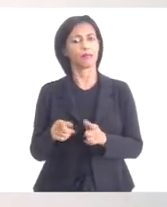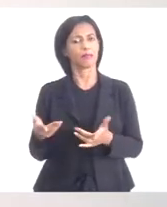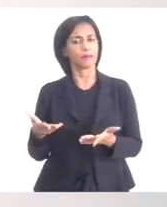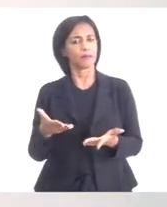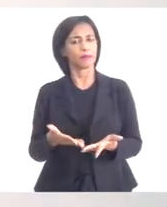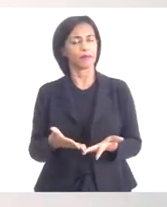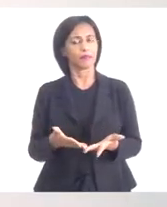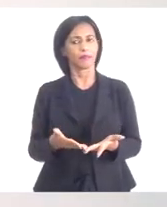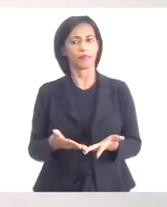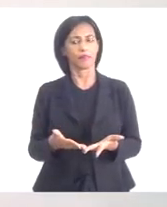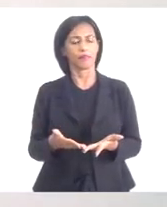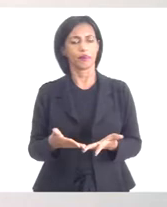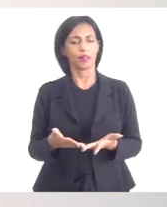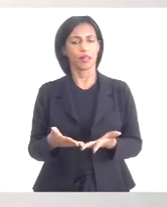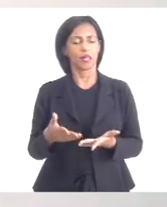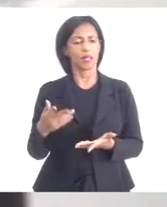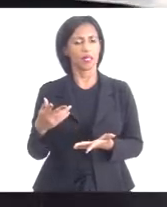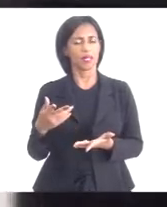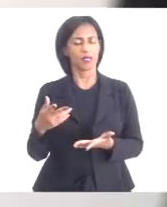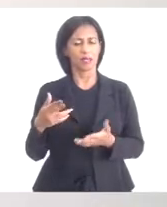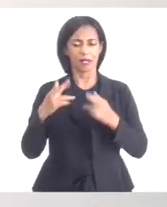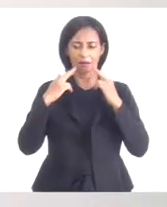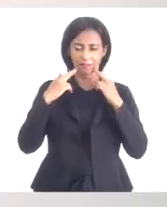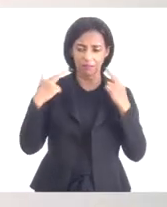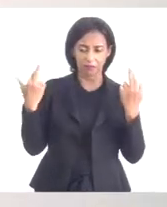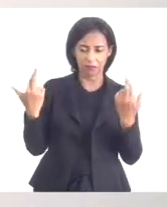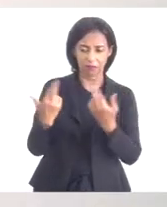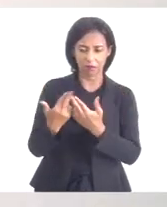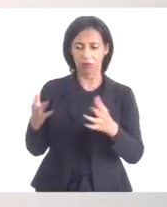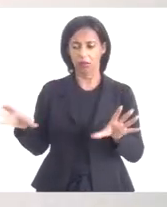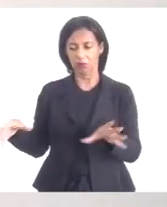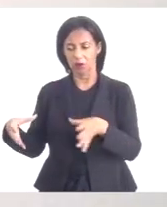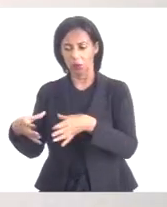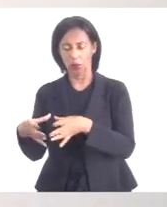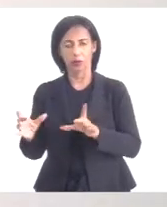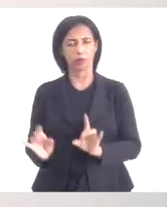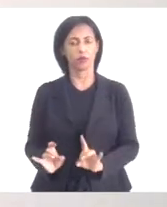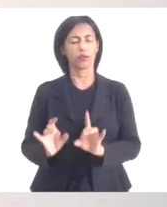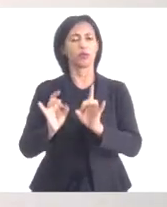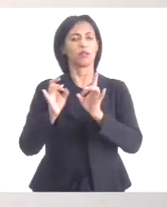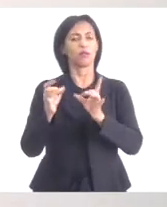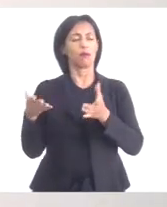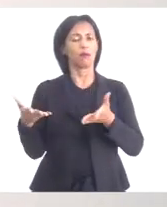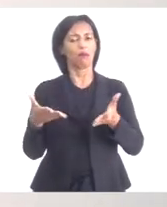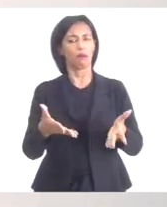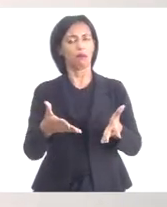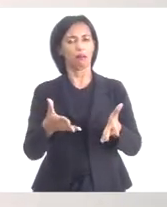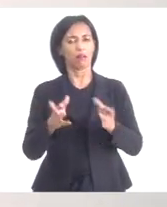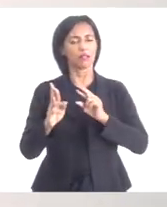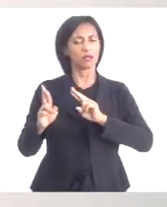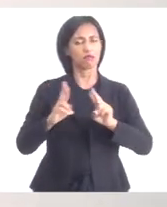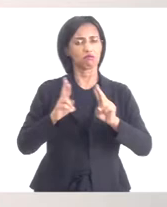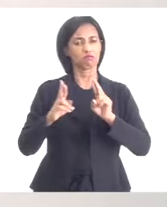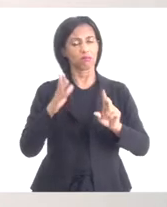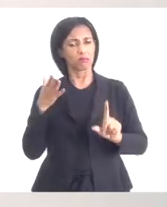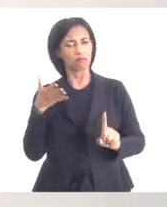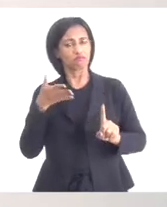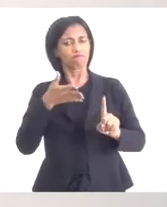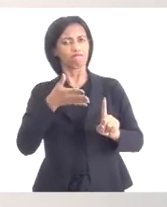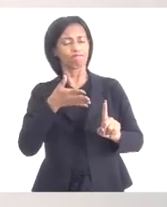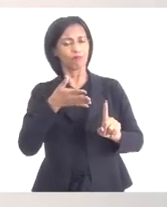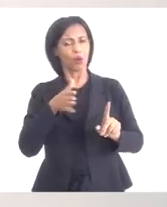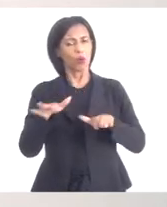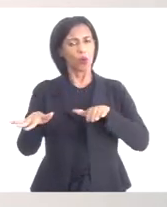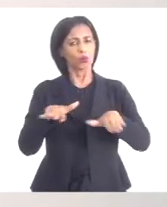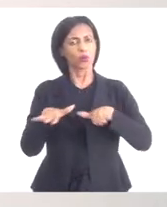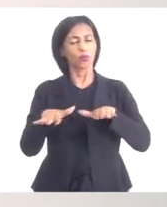esse esse papel de um áudio de uma comissão especial que se relaciona diretamente com